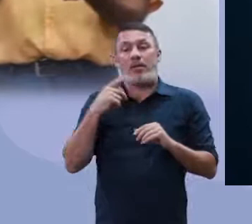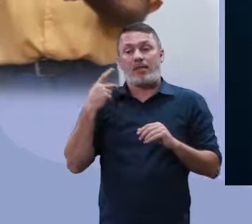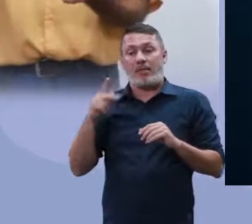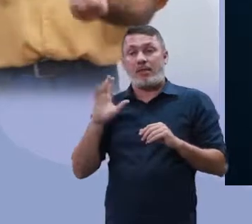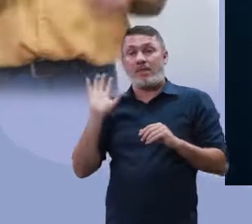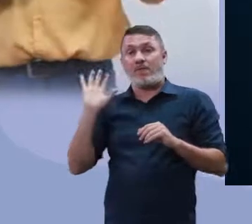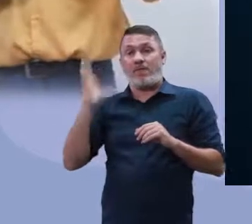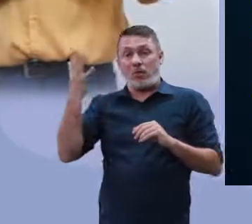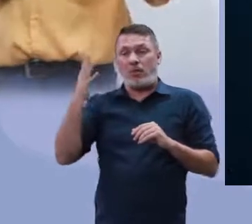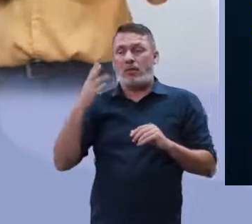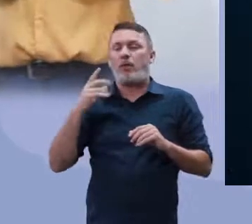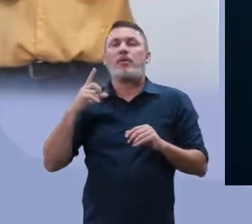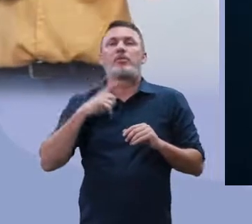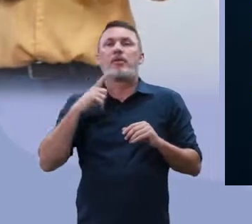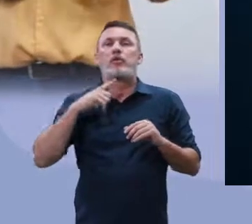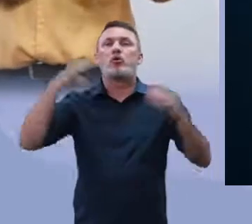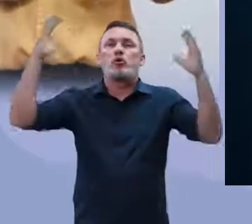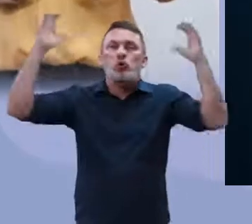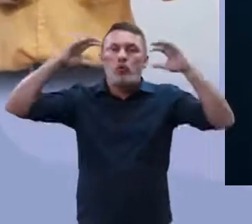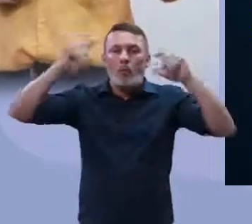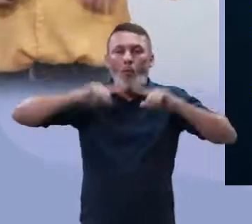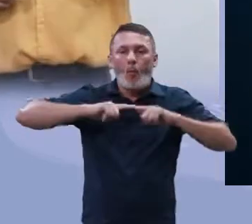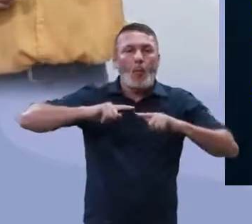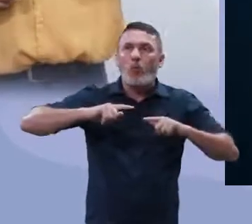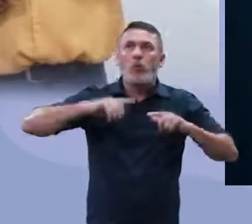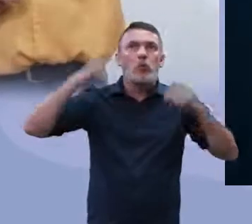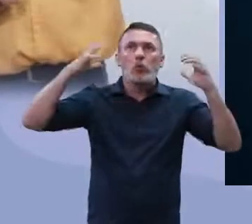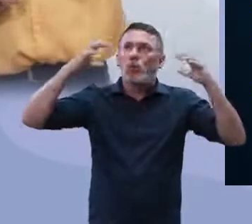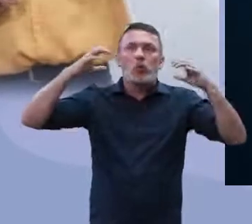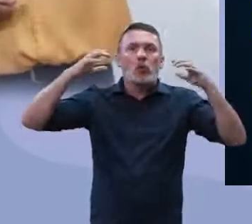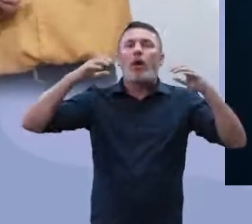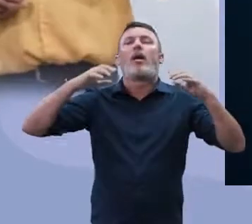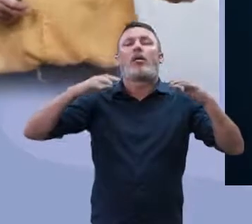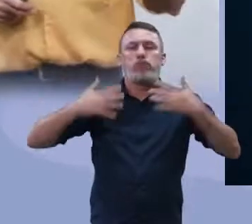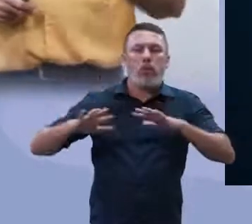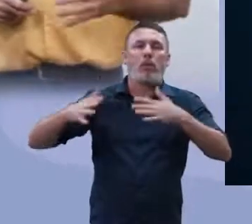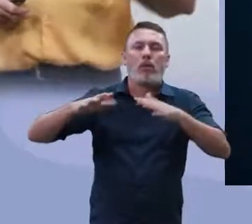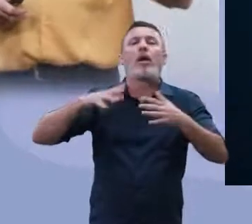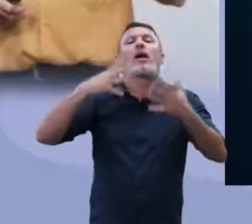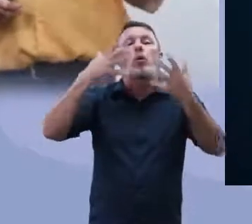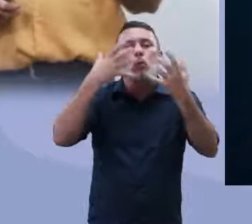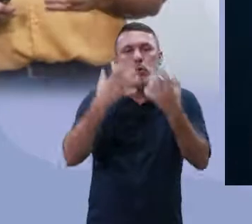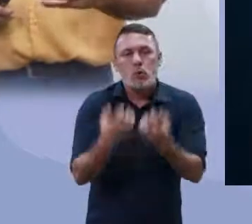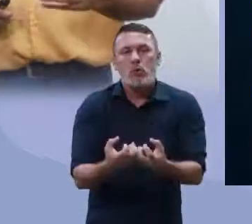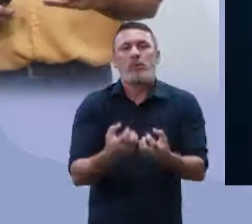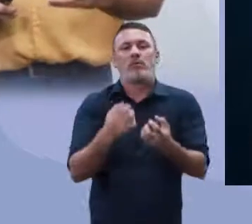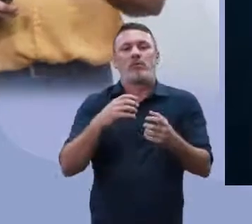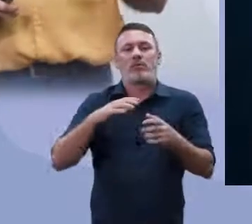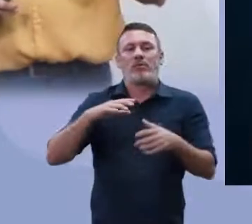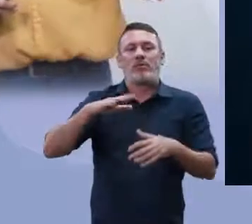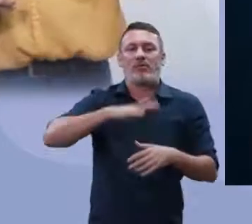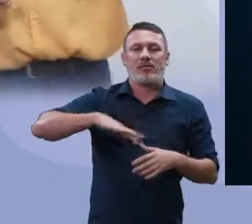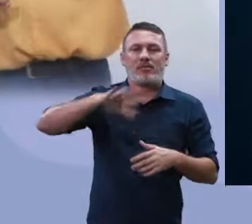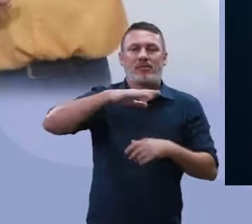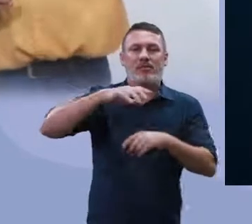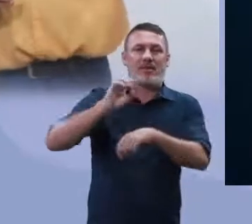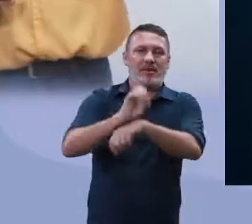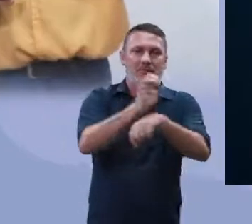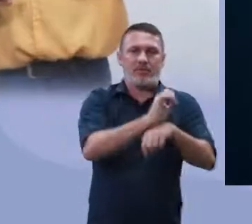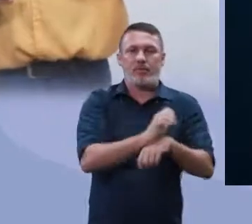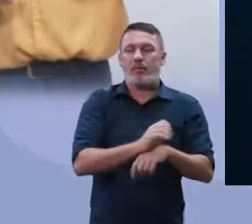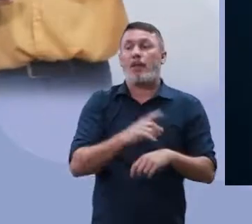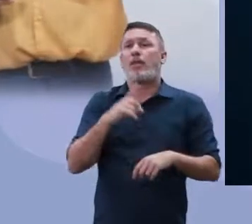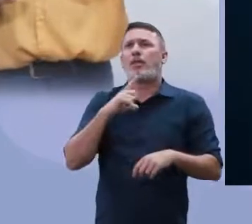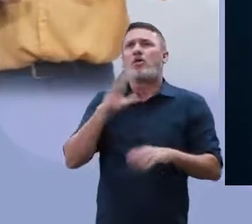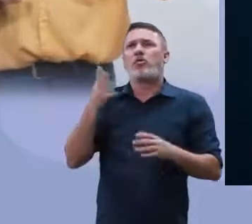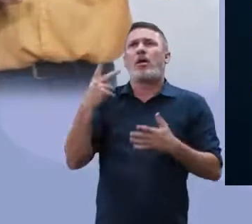no caso aí, uma falta desses períodos de chuva. E aí é quando nós vamos ter a ocorrência de secas representativas. Tivemos um